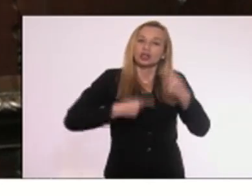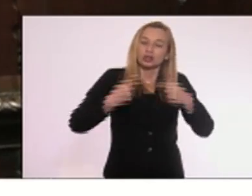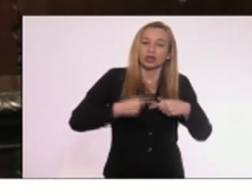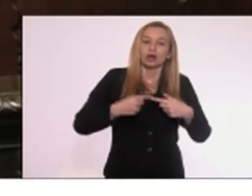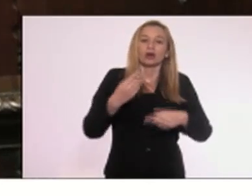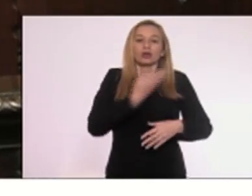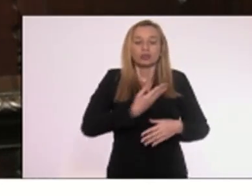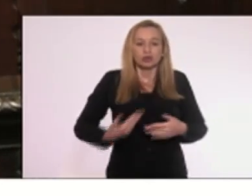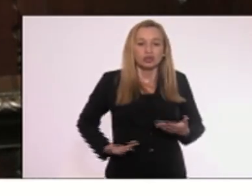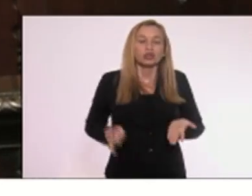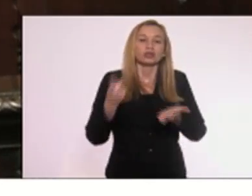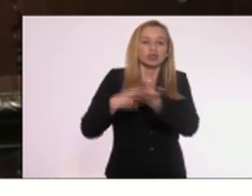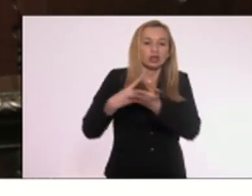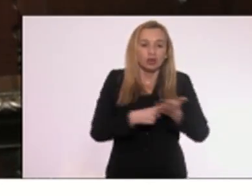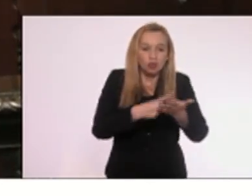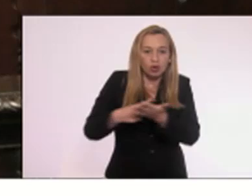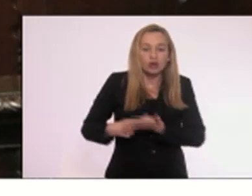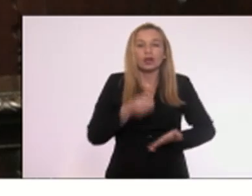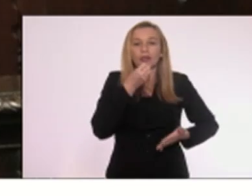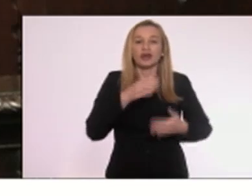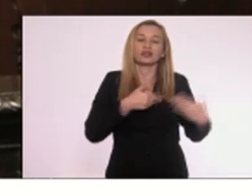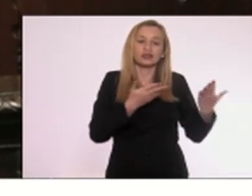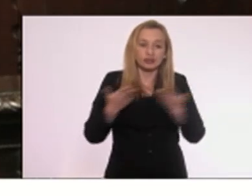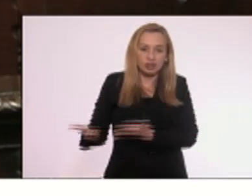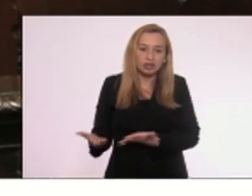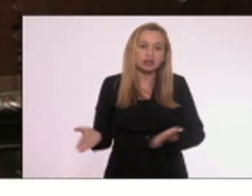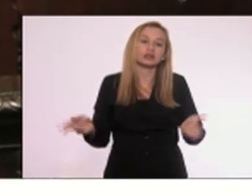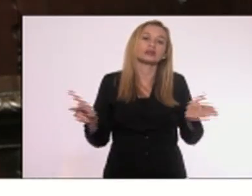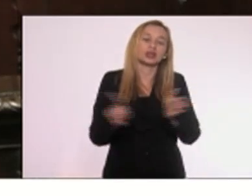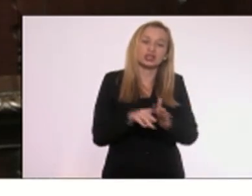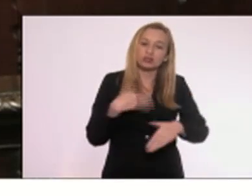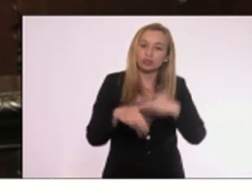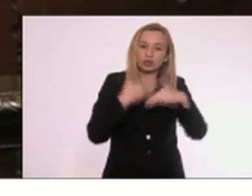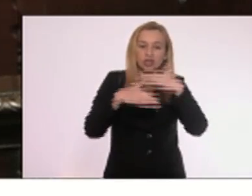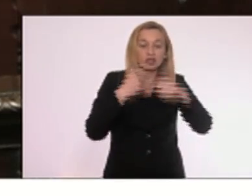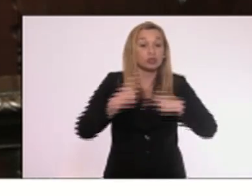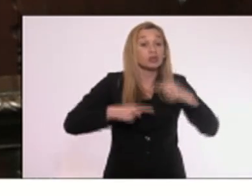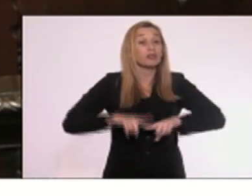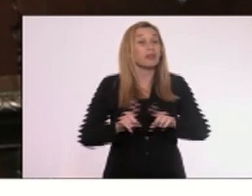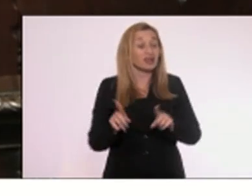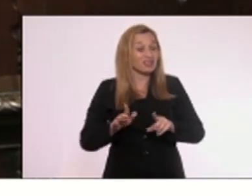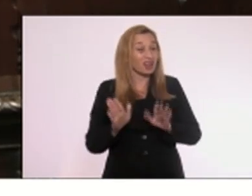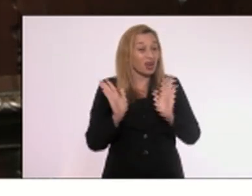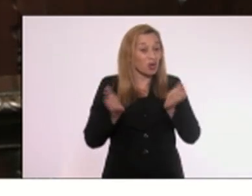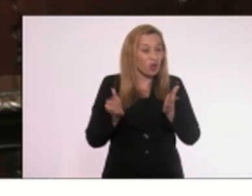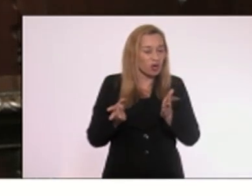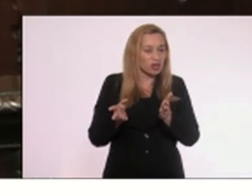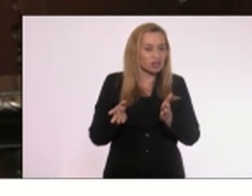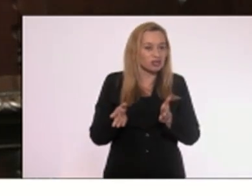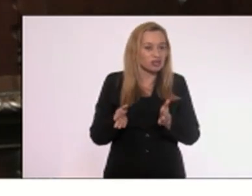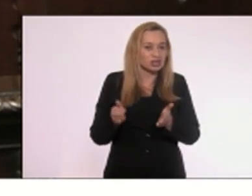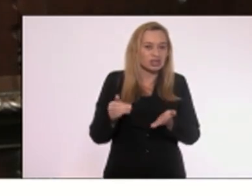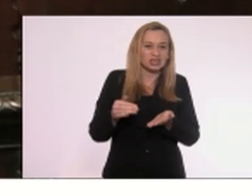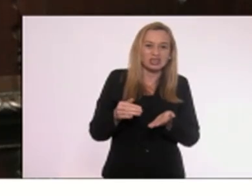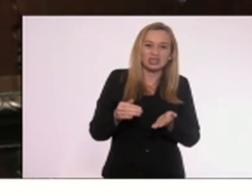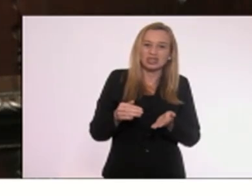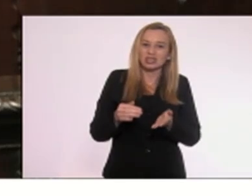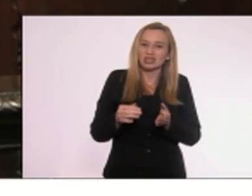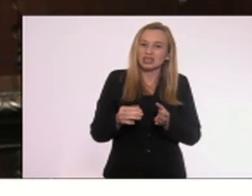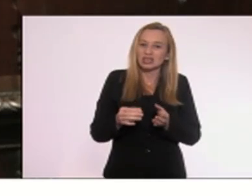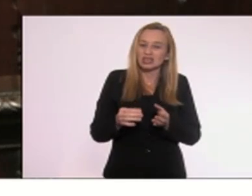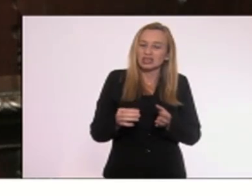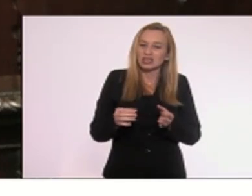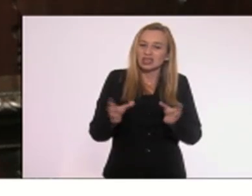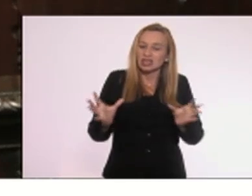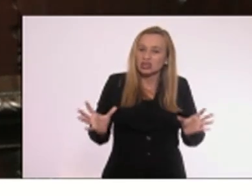política, os acordos, eles são bem-vindos, fazem parte do processo político. Agora, vender secretaria em troca